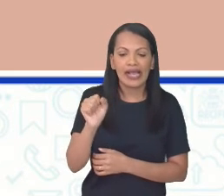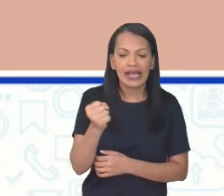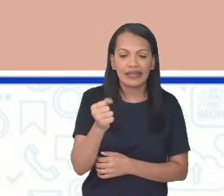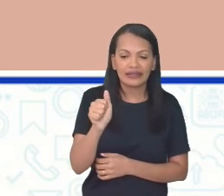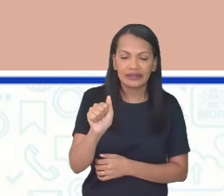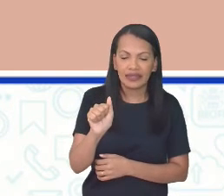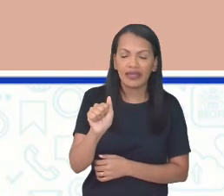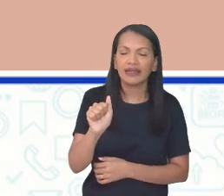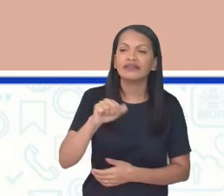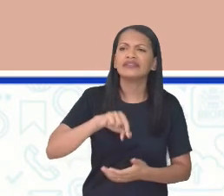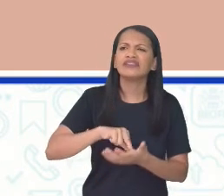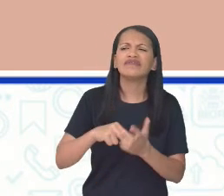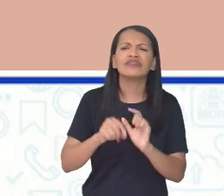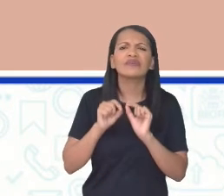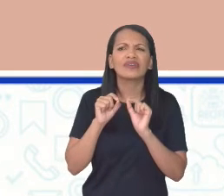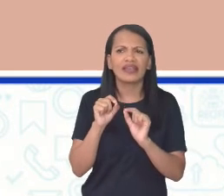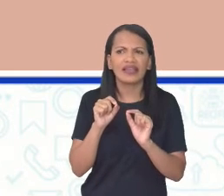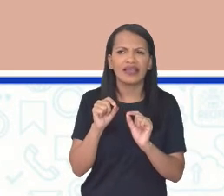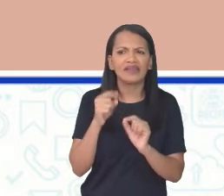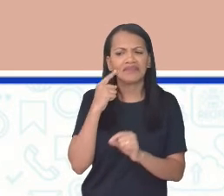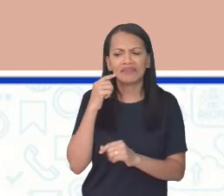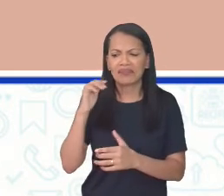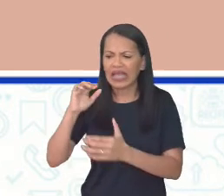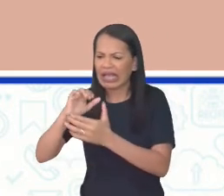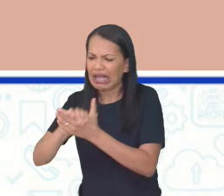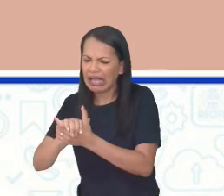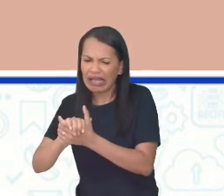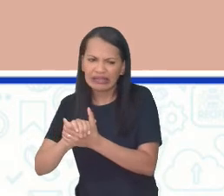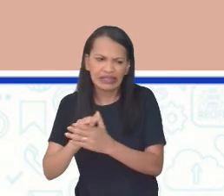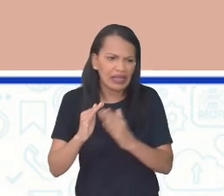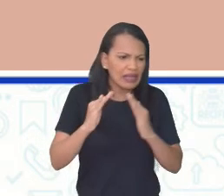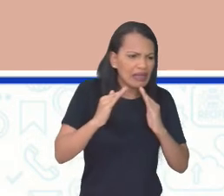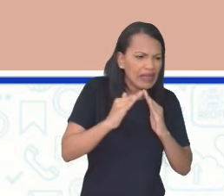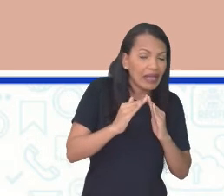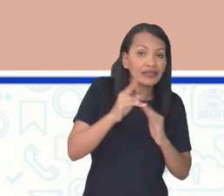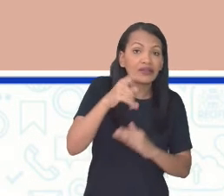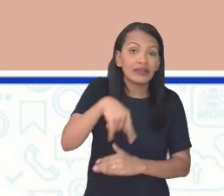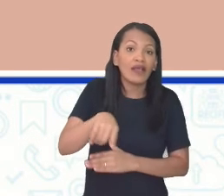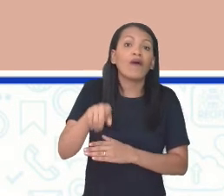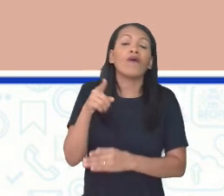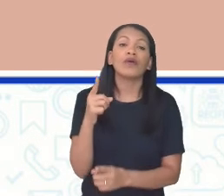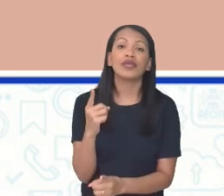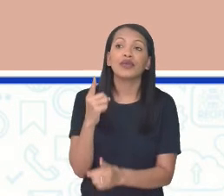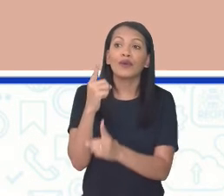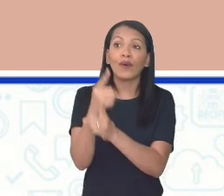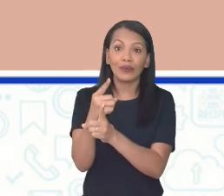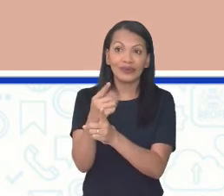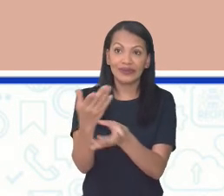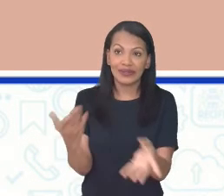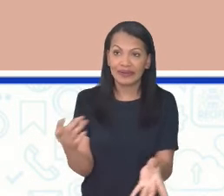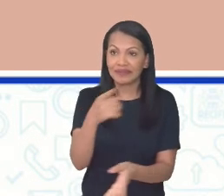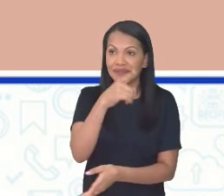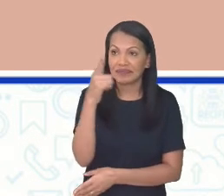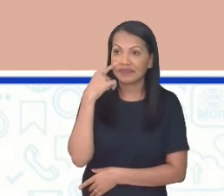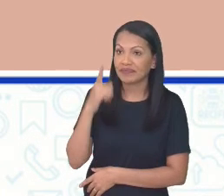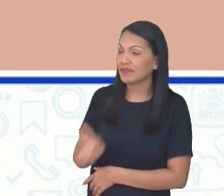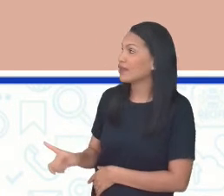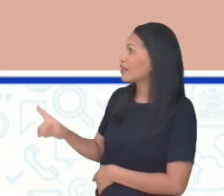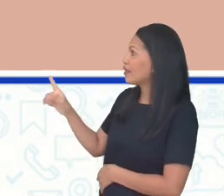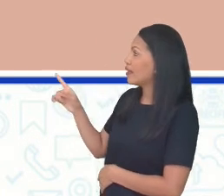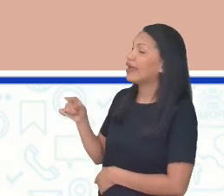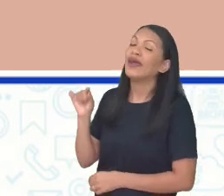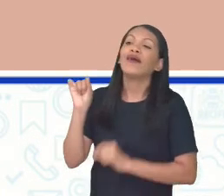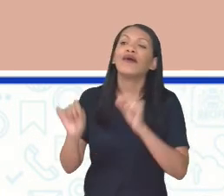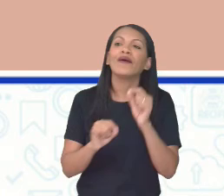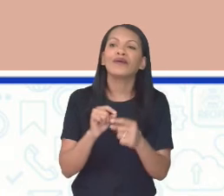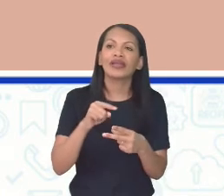sinônimos, antônimos, homônimos ou polissêmicos. Todos esses estão